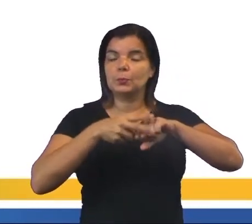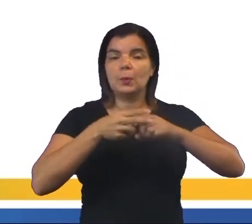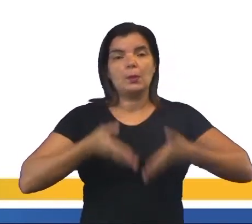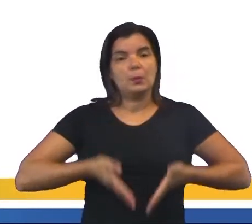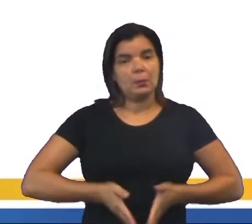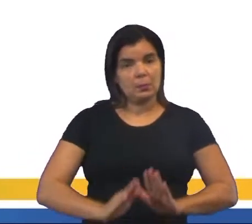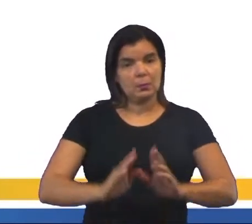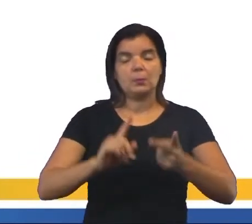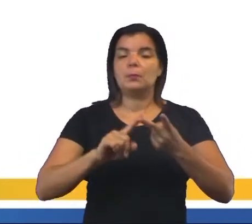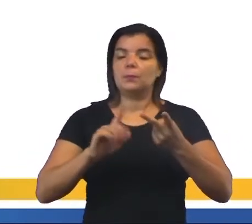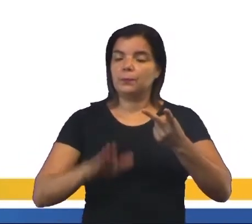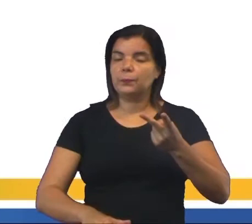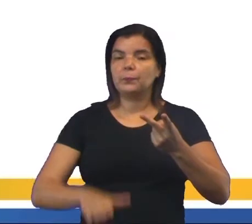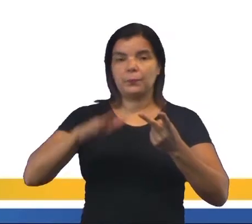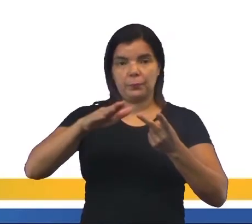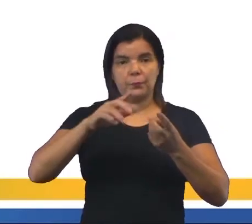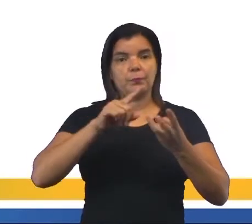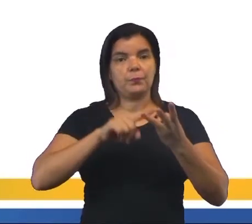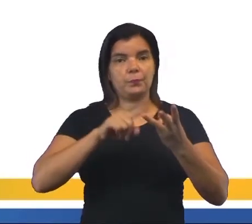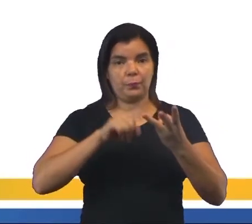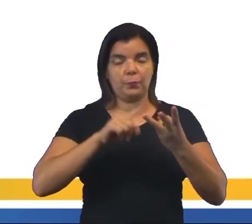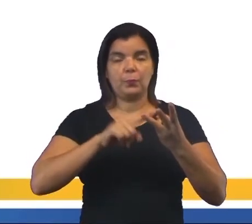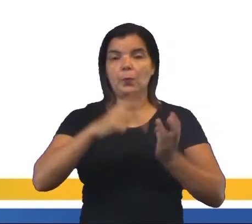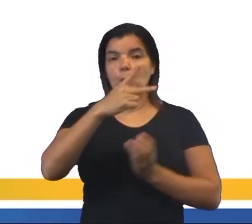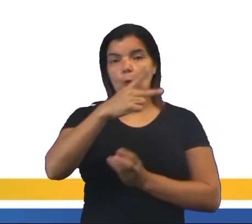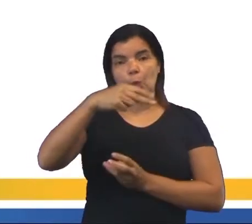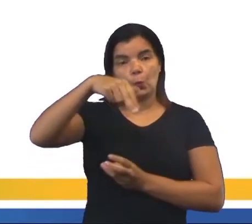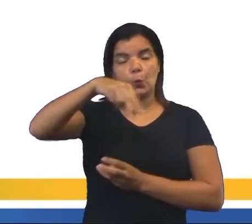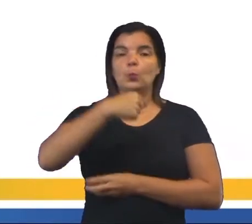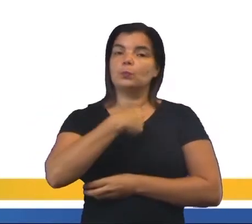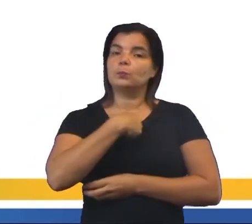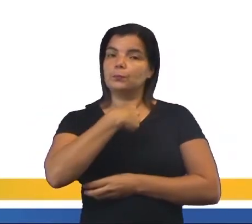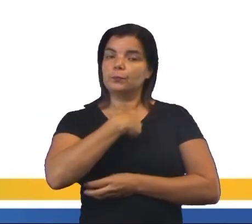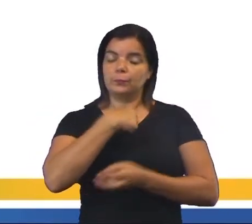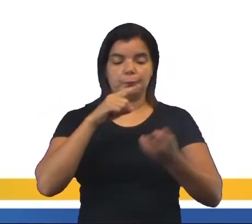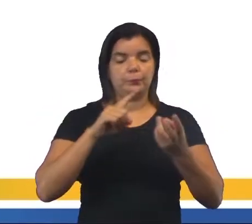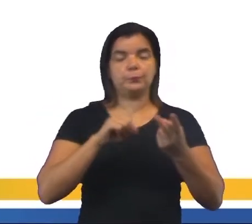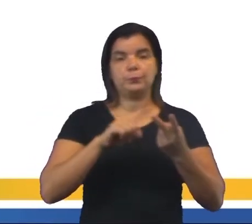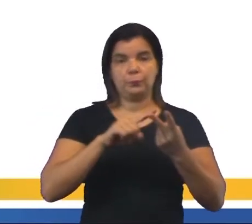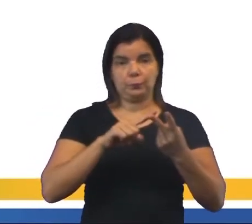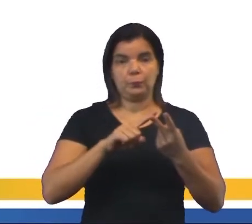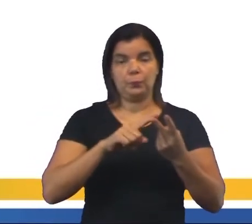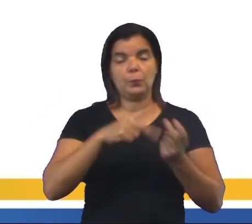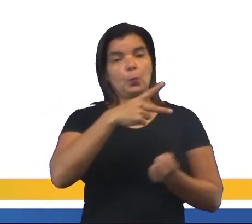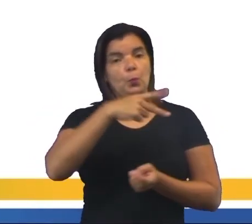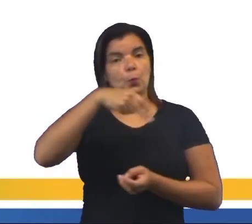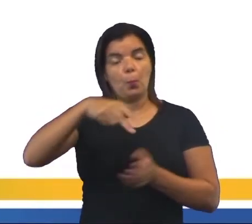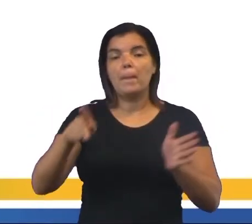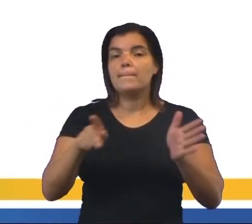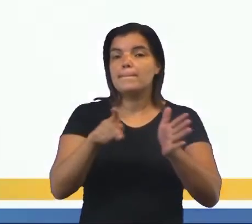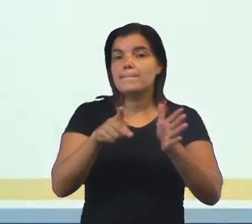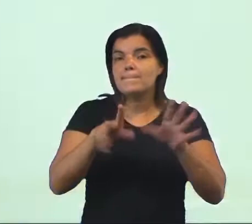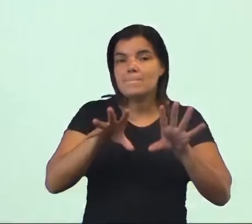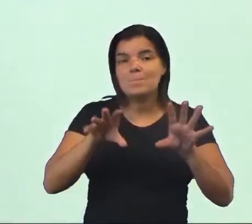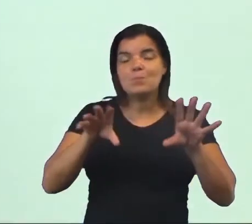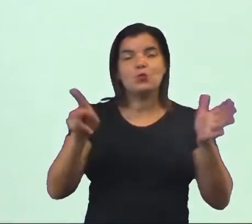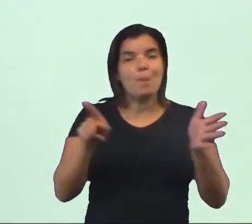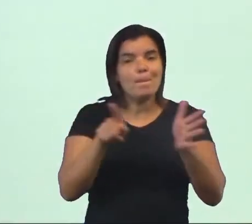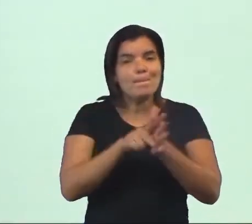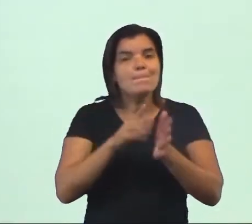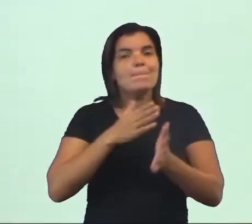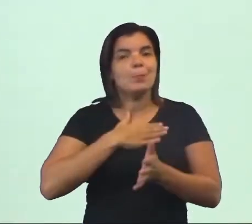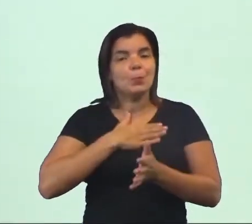nasci, cresci, o pronome eu, o pronome possessivo meus. Gente,